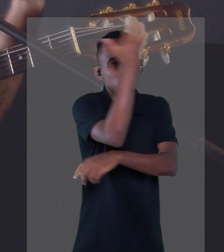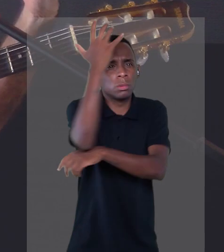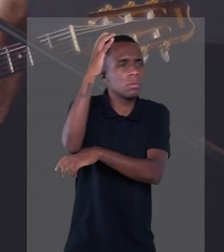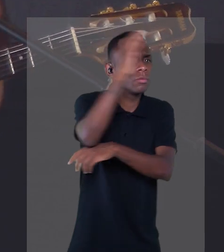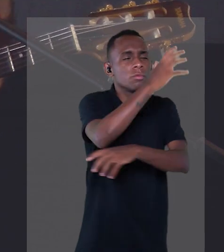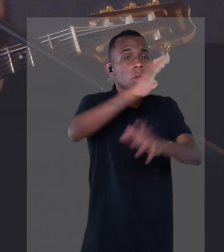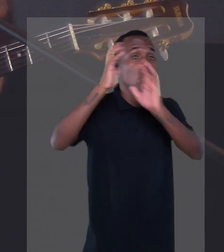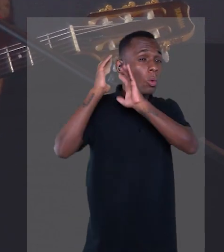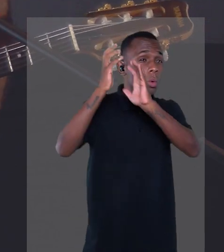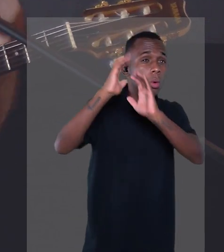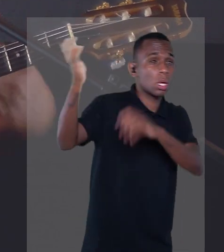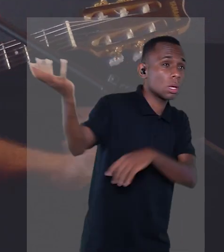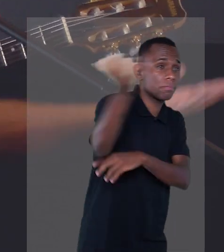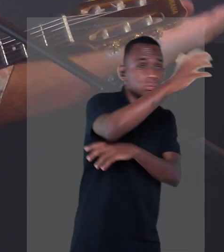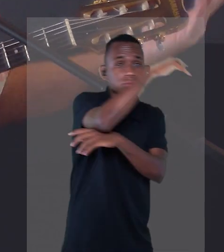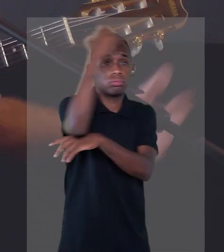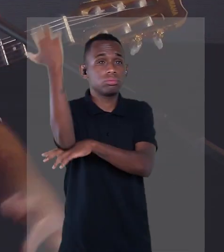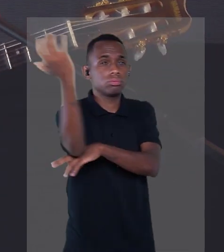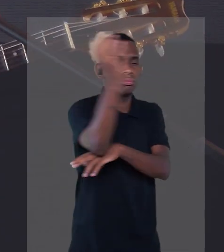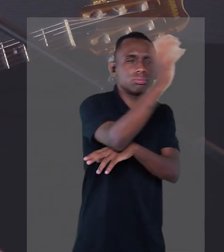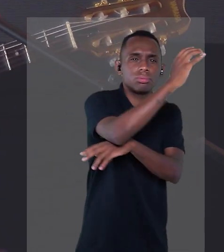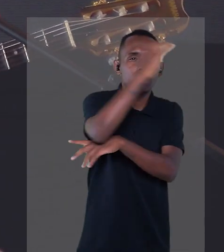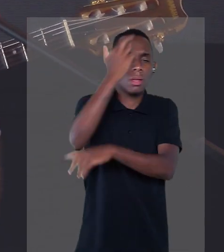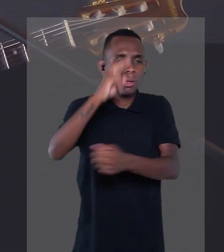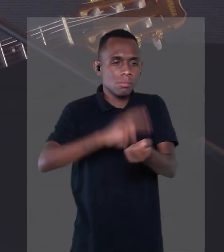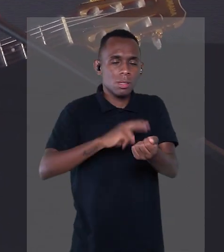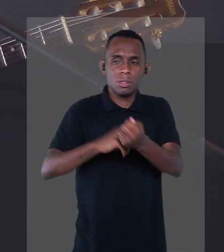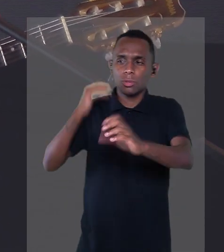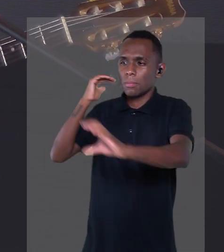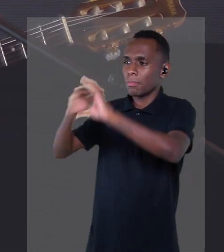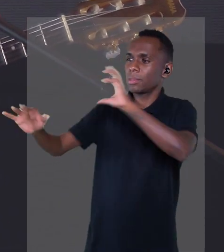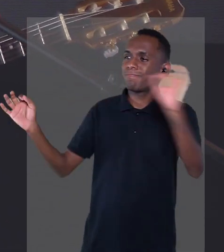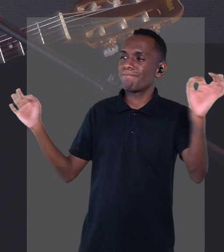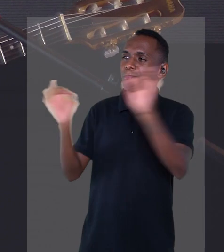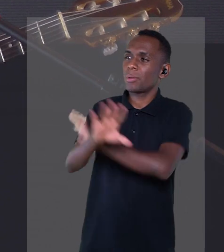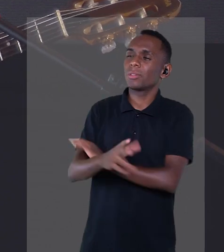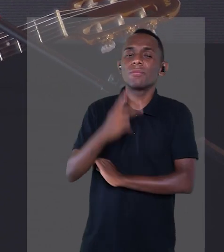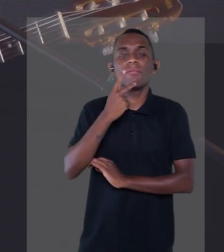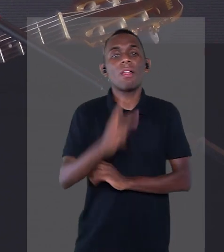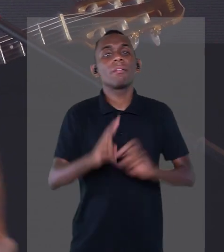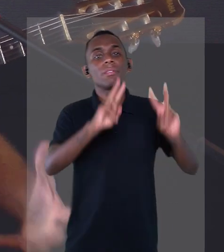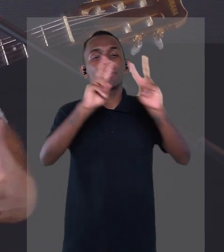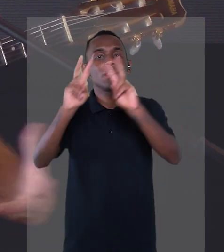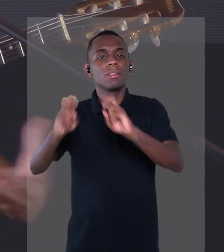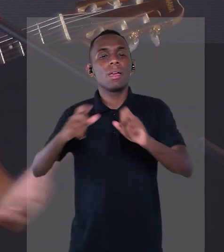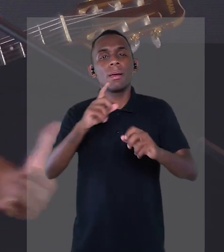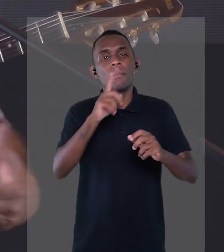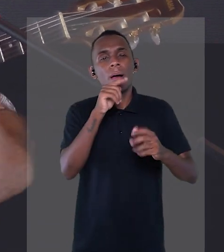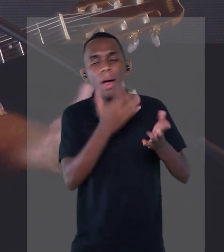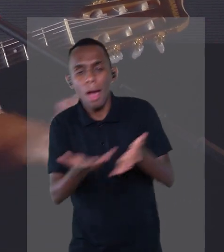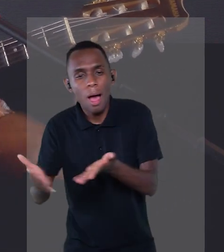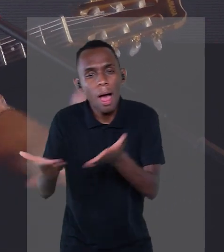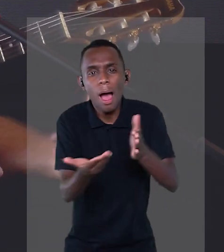lá venta muito, o coqueiro balançando assim. Aí eu mandei a melodia para o Sérgio, falou, Sérgio, aqui, vamos falar de mar, de